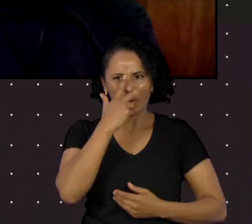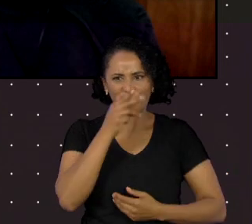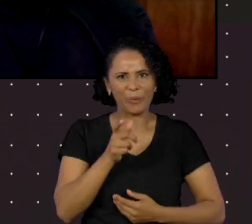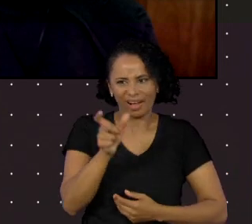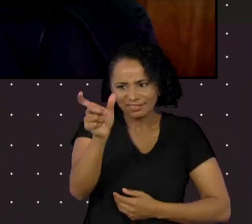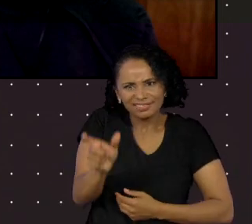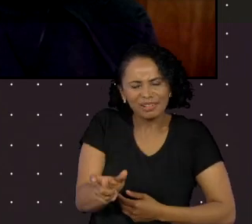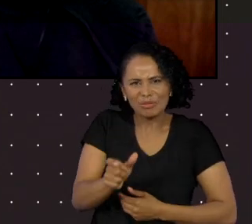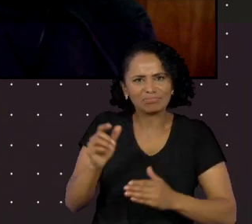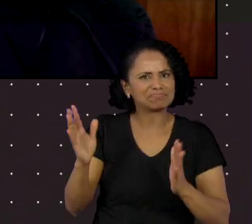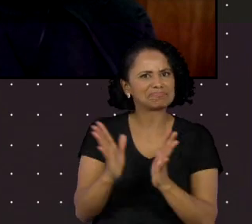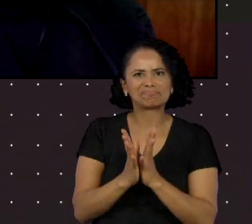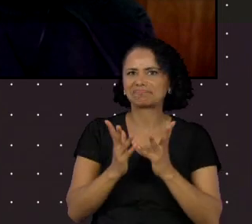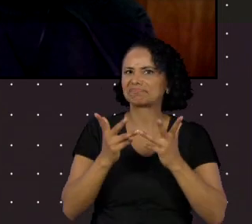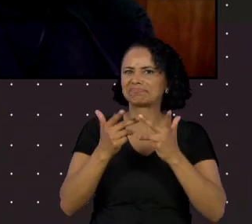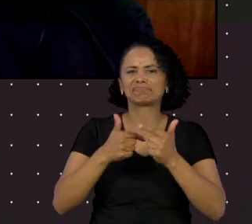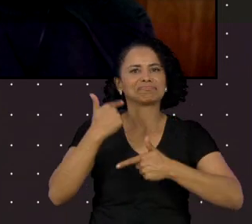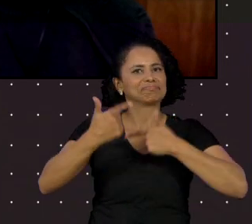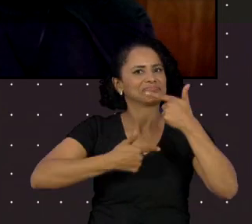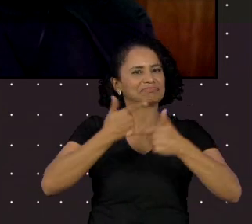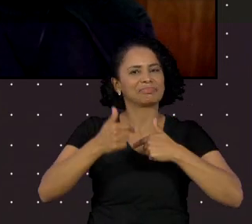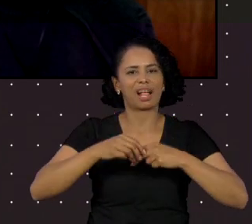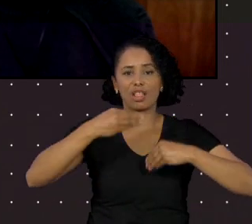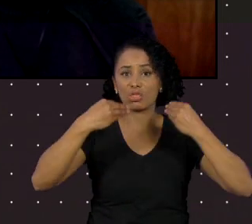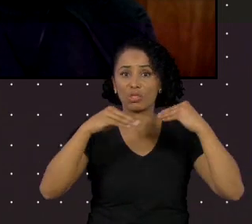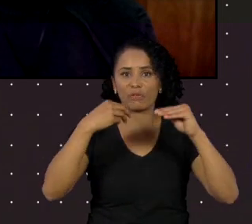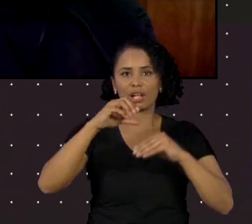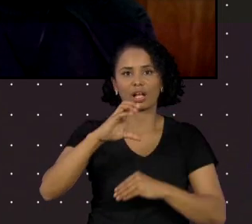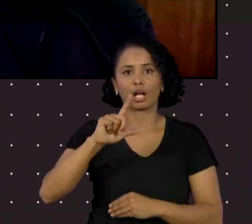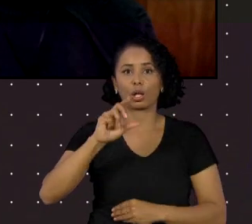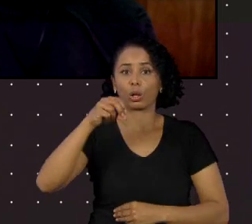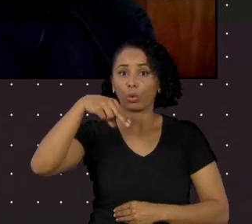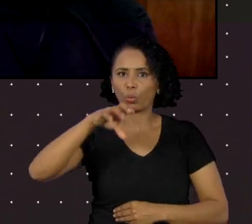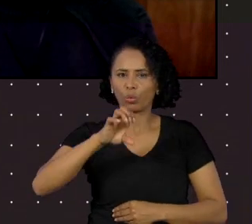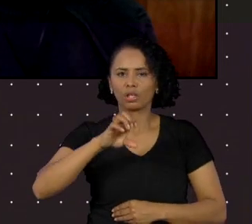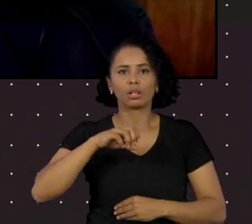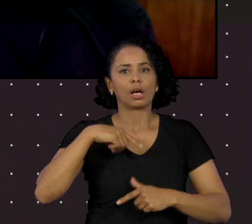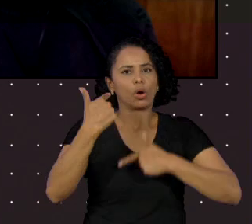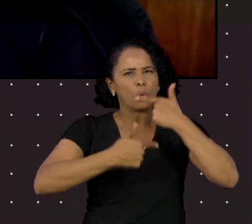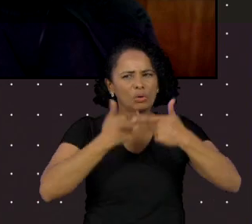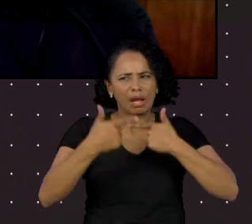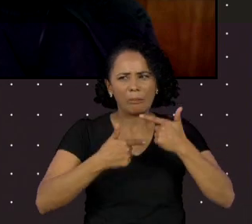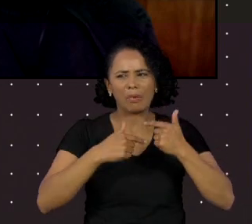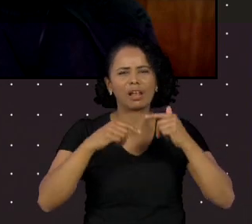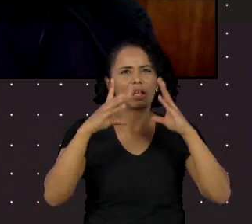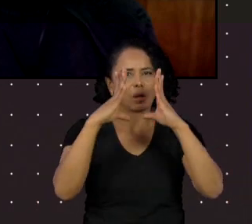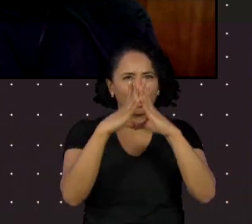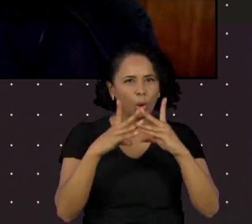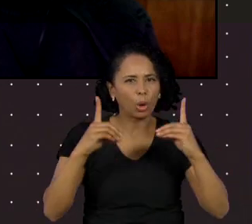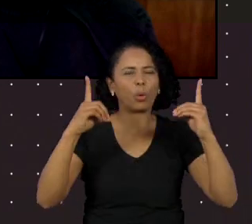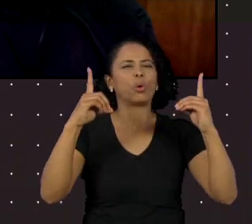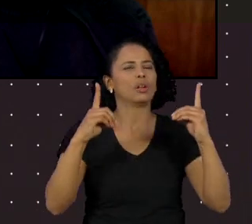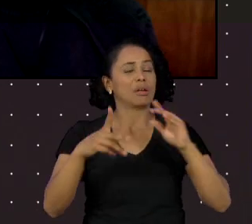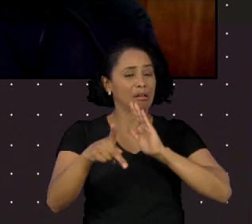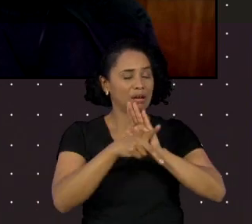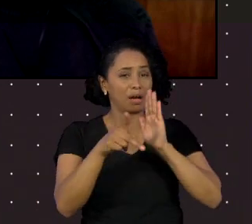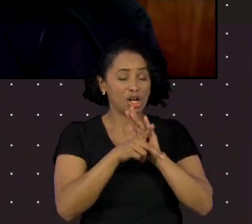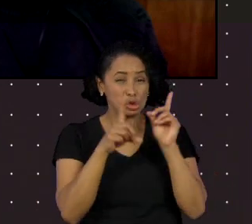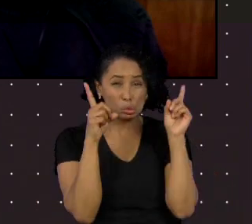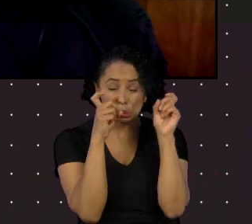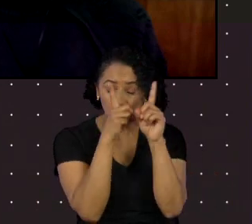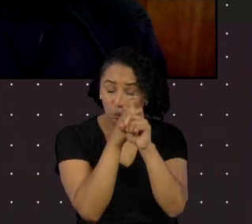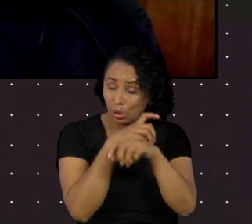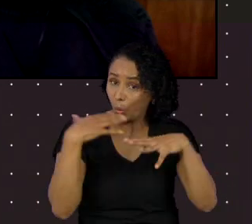trabalho incrível no Clone. Foi assim um trabalho de composição muito difícil, acho que para todos nós, para a direção, para a